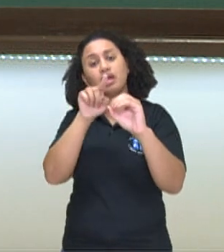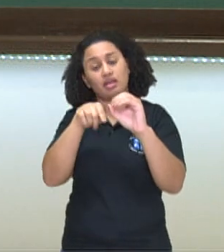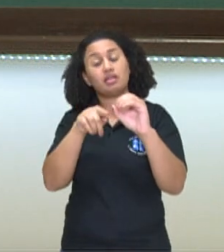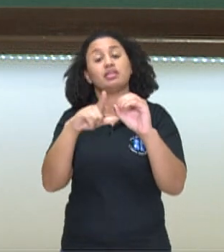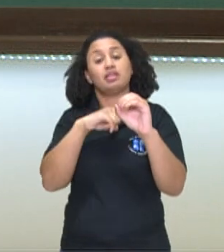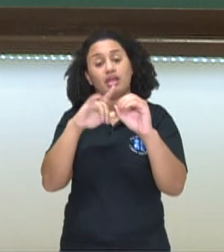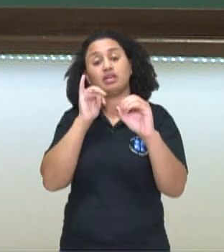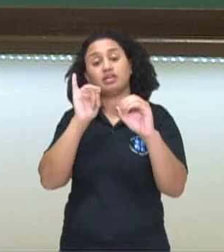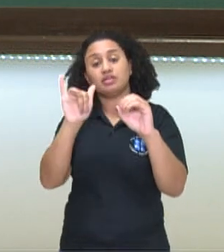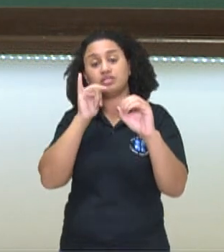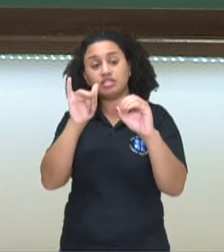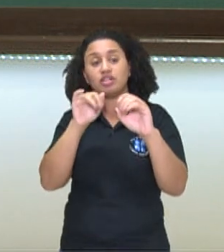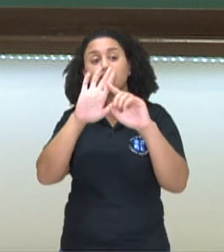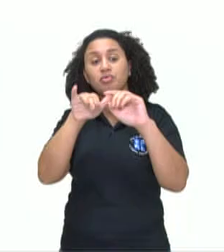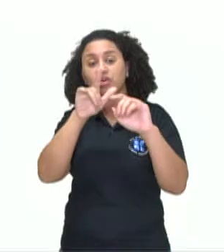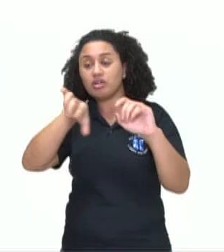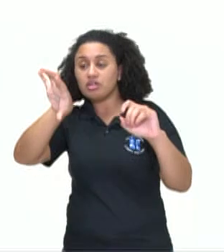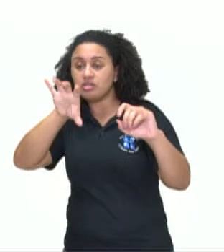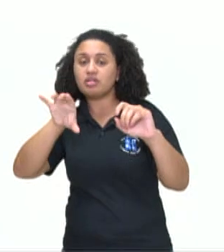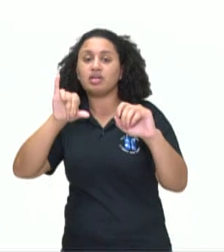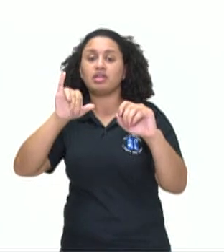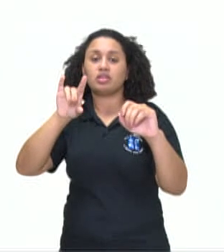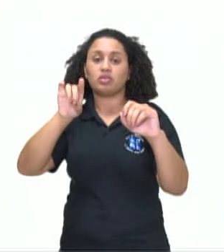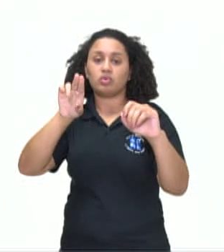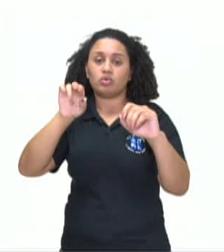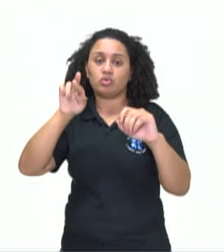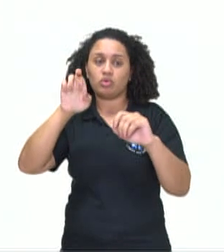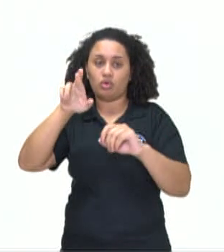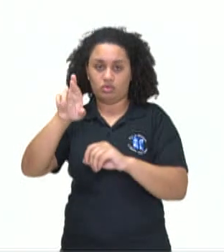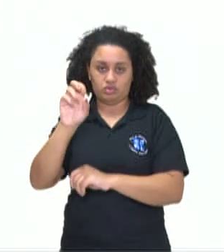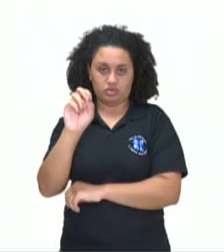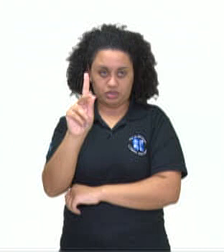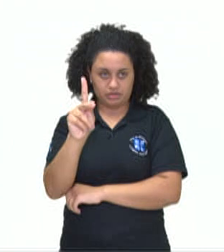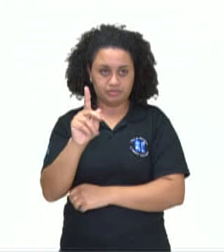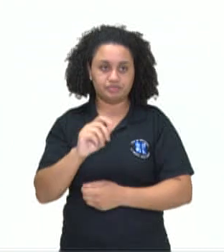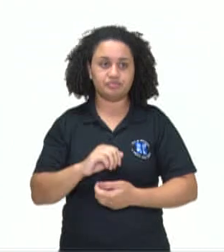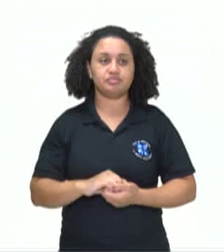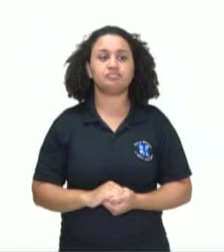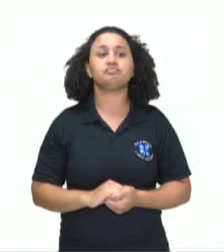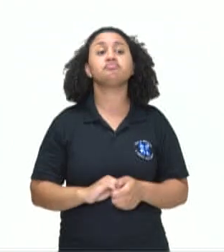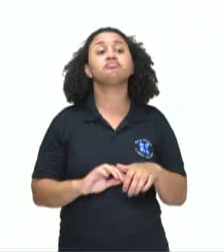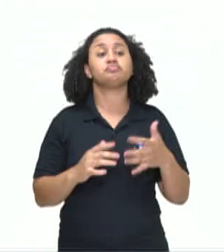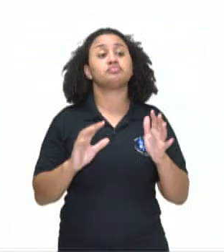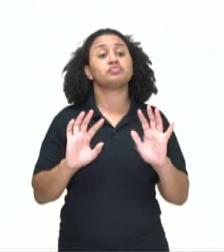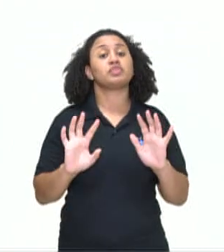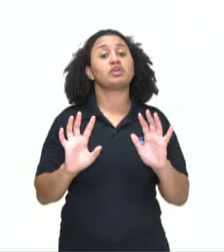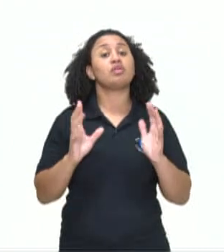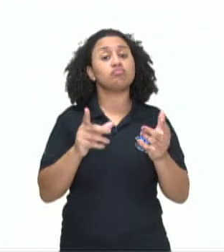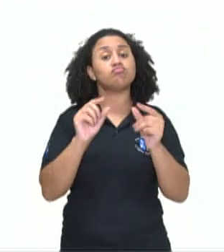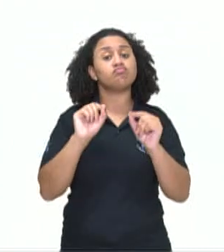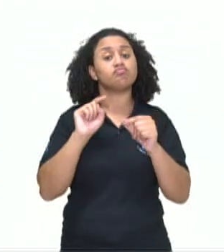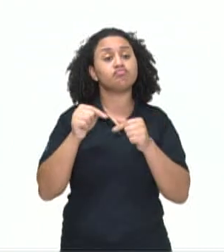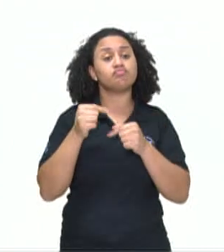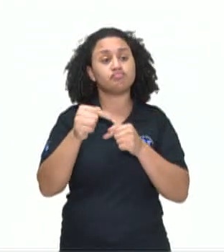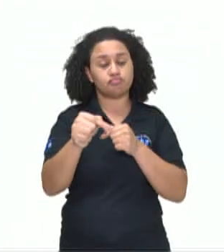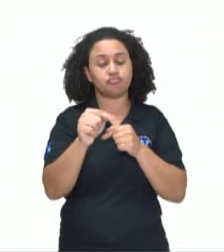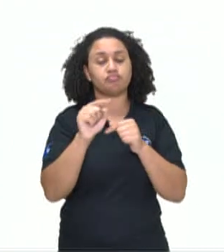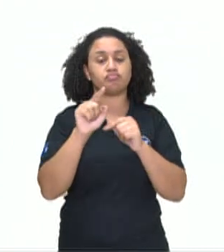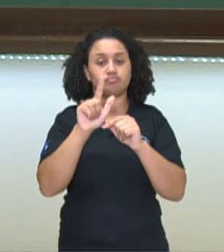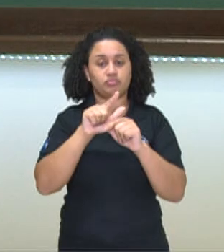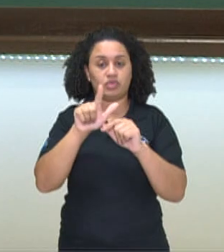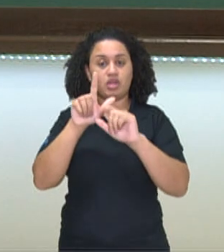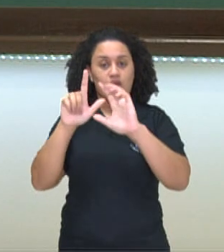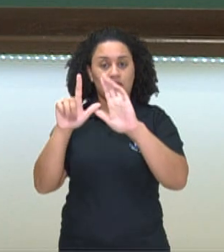carregado por causa do corpo indutor, certo? Aí acontece o quê? Eu mantenho o corpo